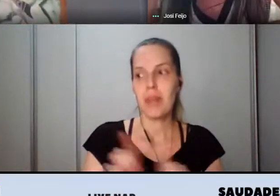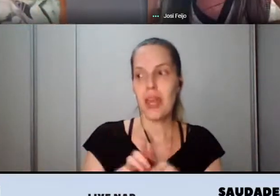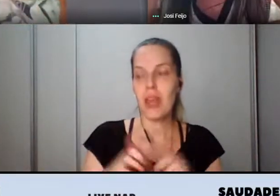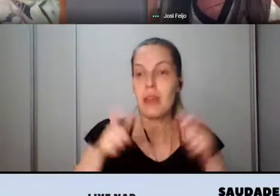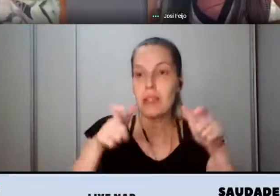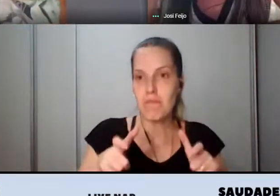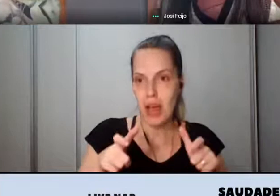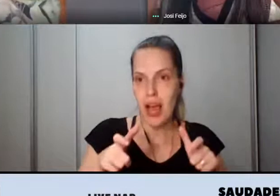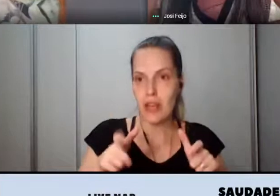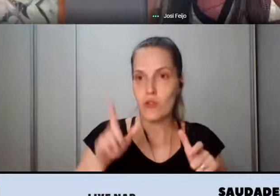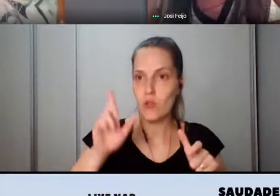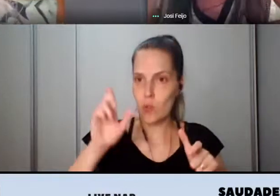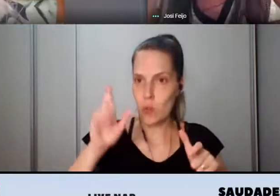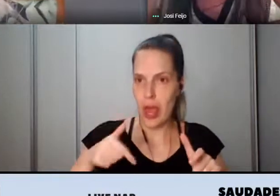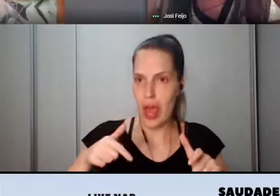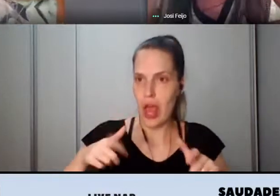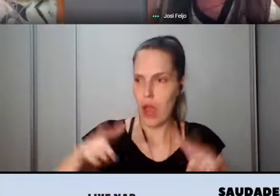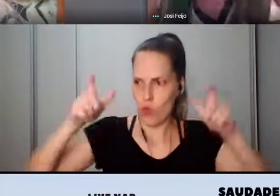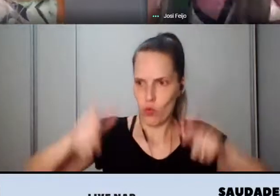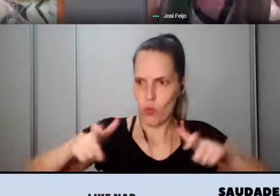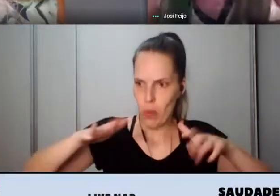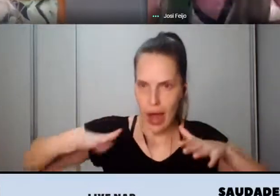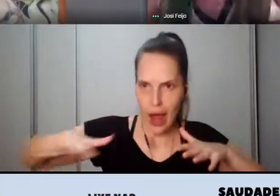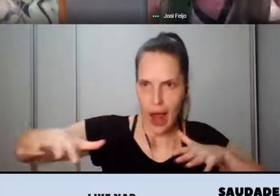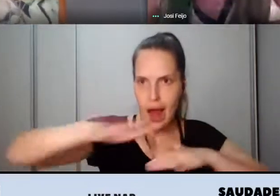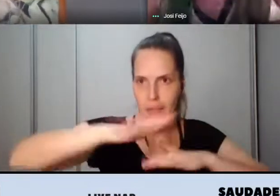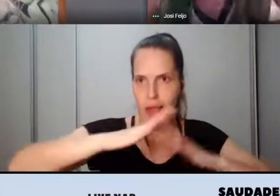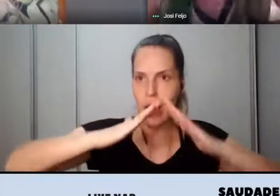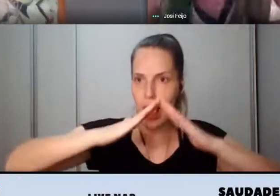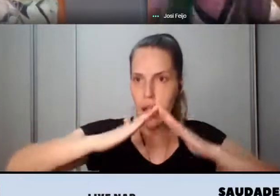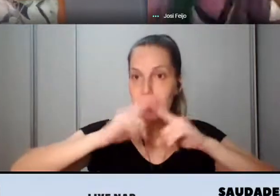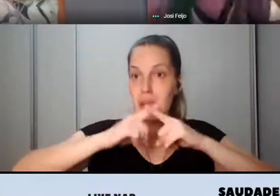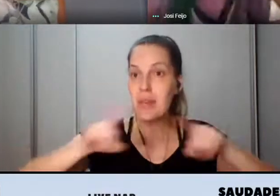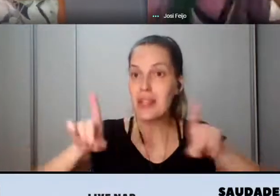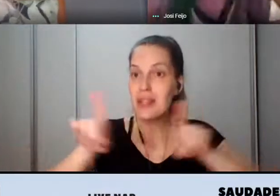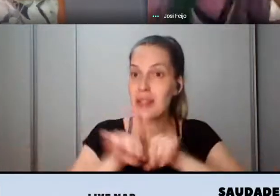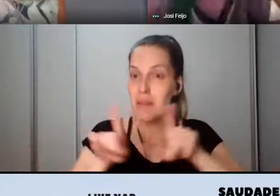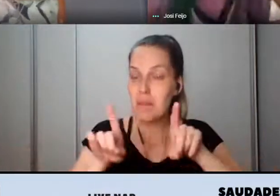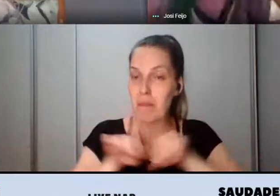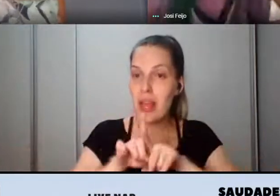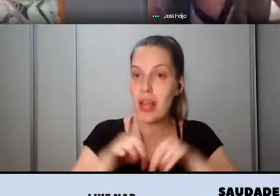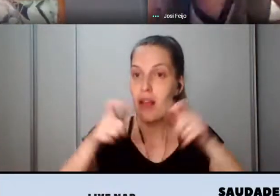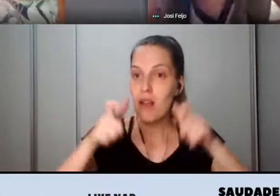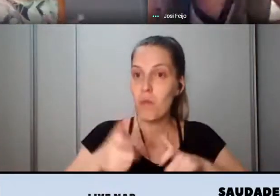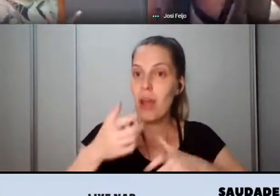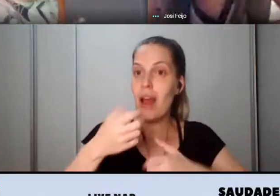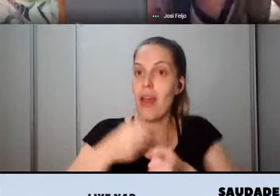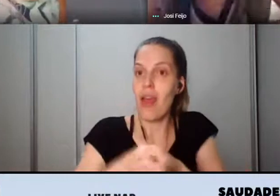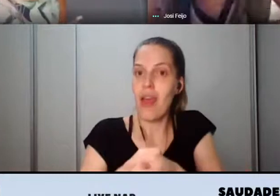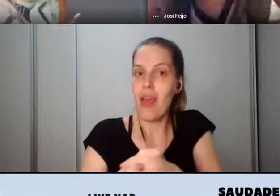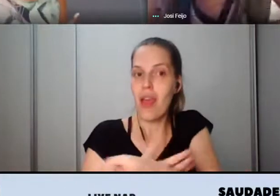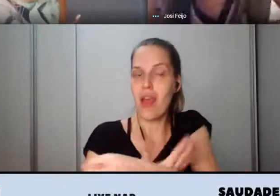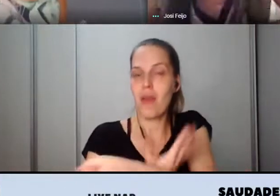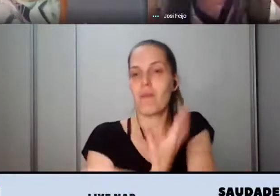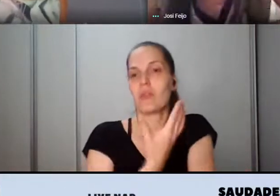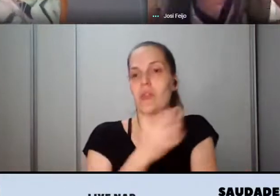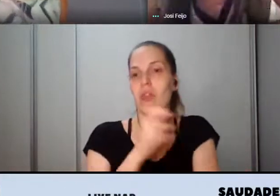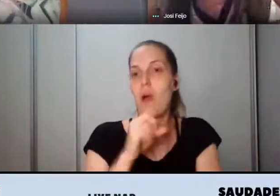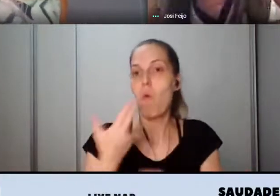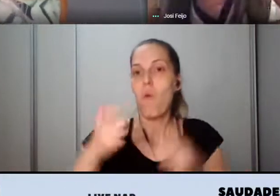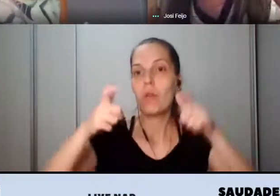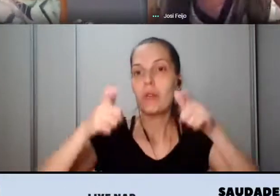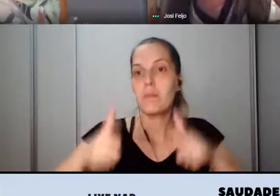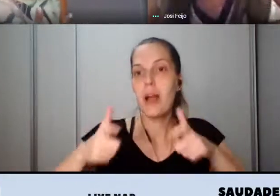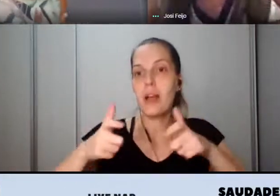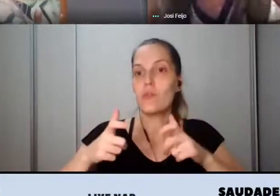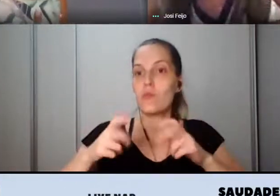é físico, mas que também é emocional, né? Que é físico, mas que também é relacional.